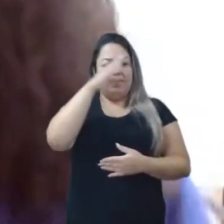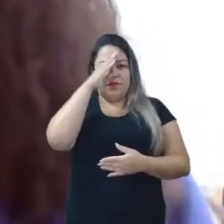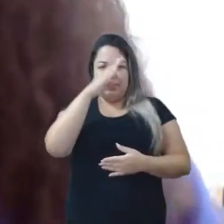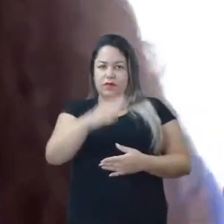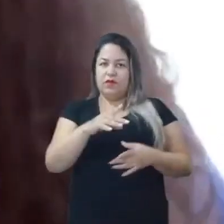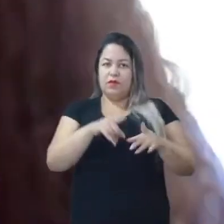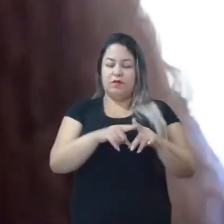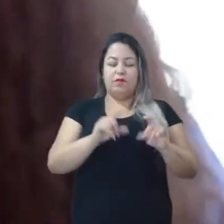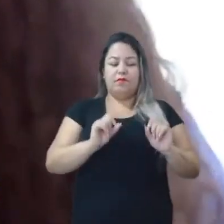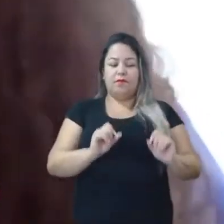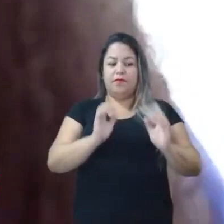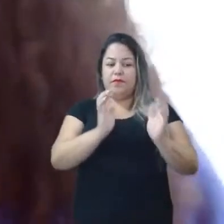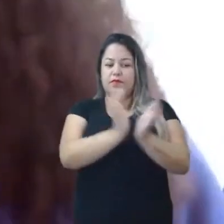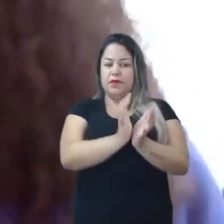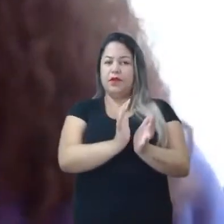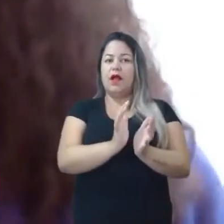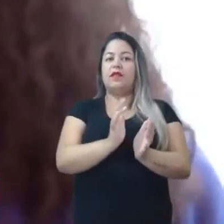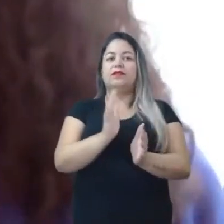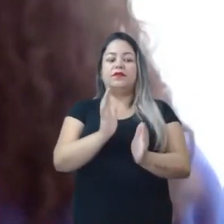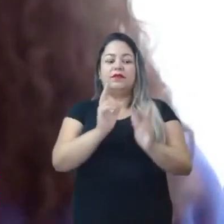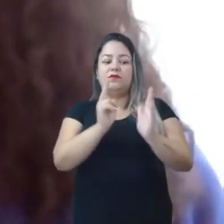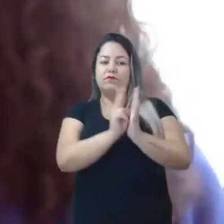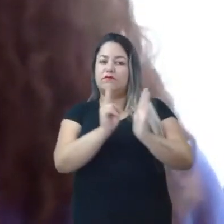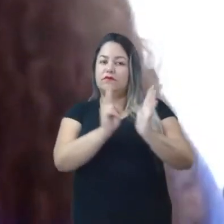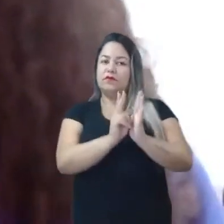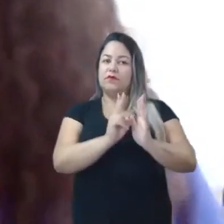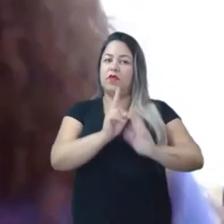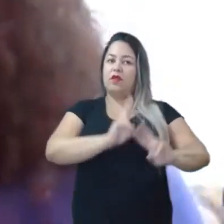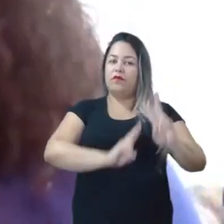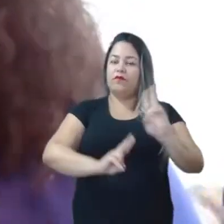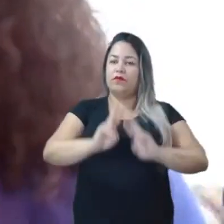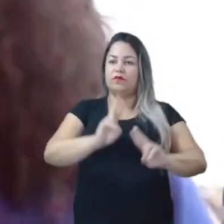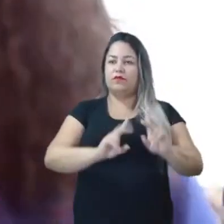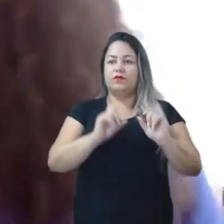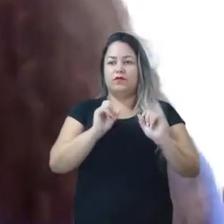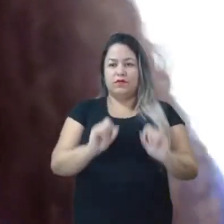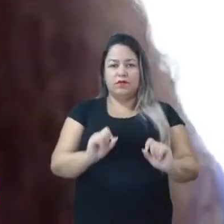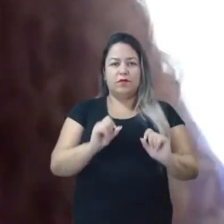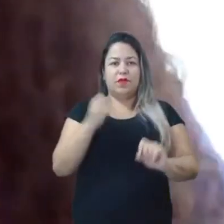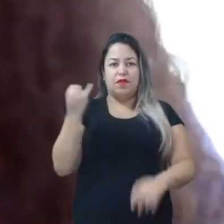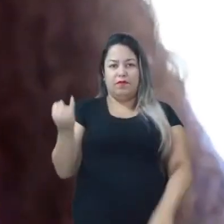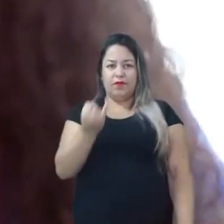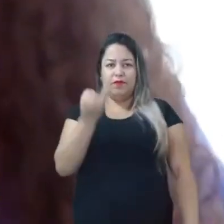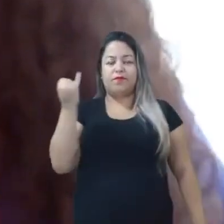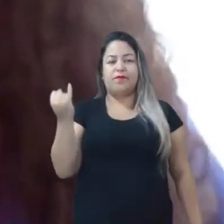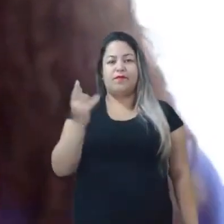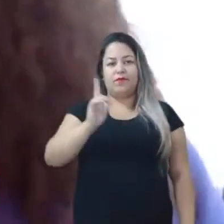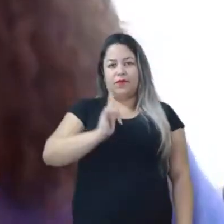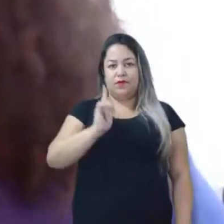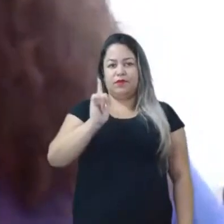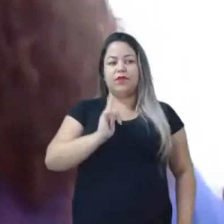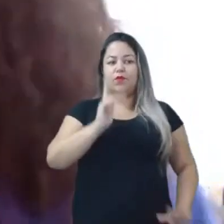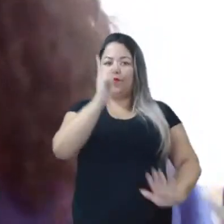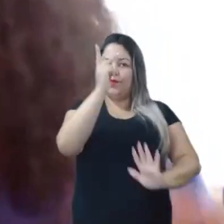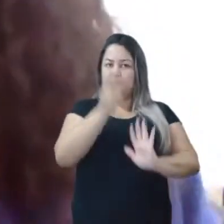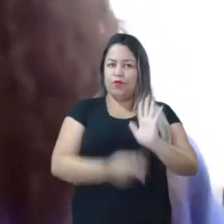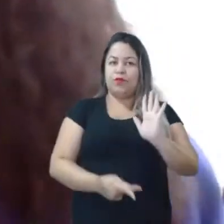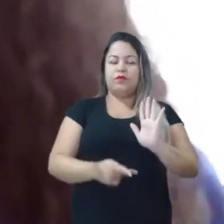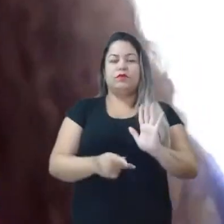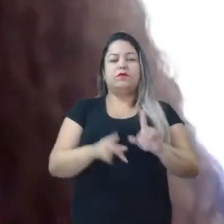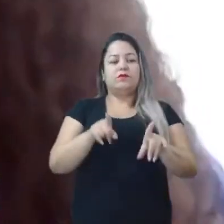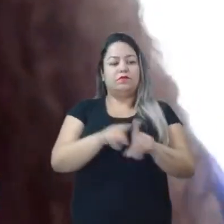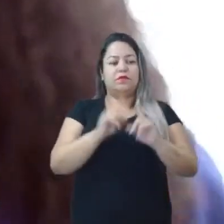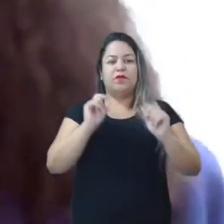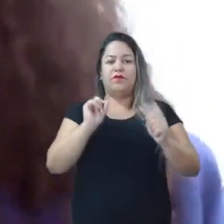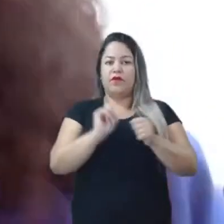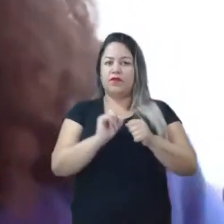bancada indígena que estava lá no momento acompanhando, não levando em consideração a importância que tem o projeto e nem sequer fazendo